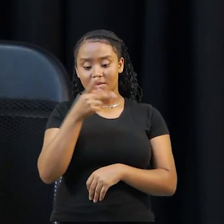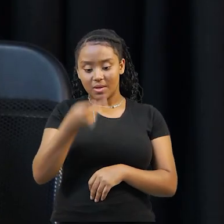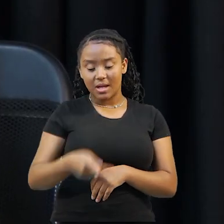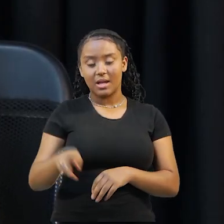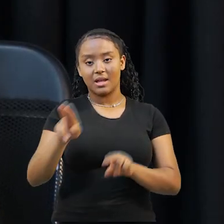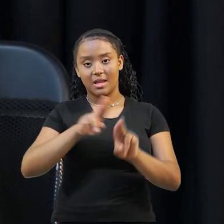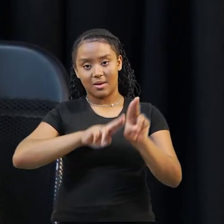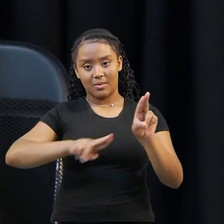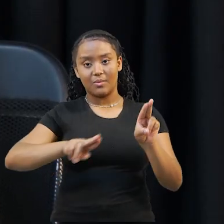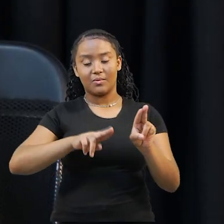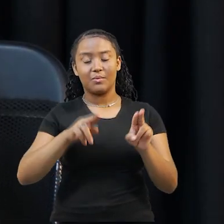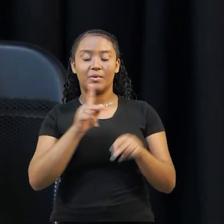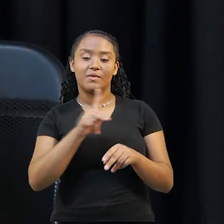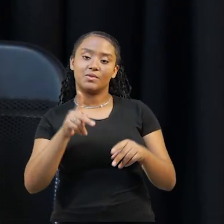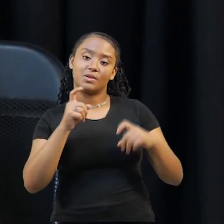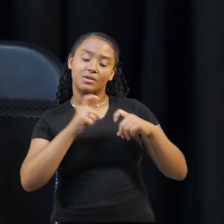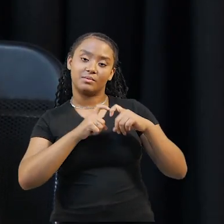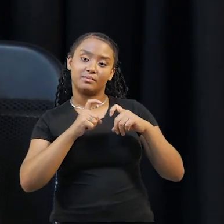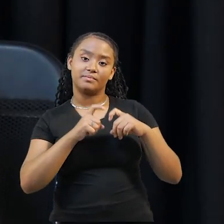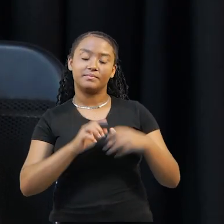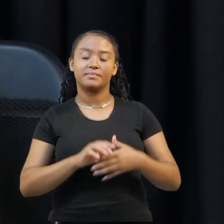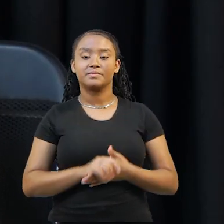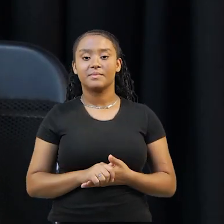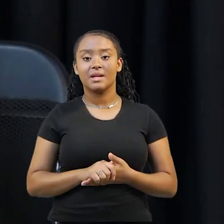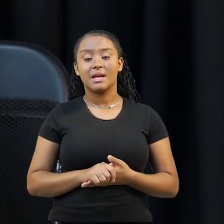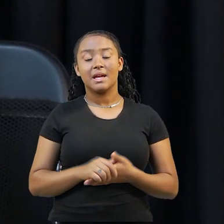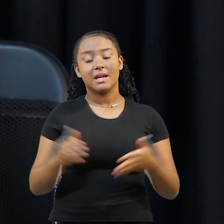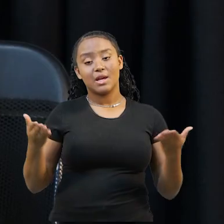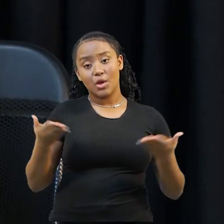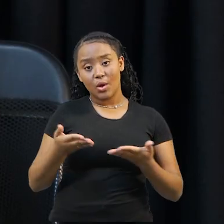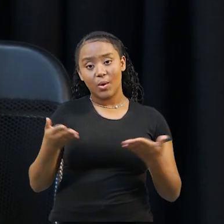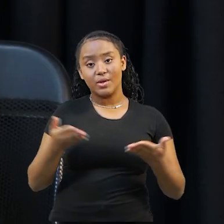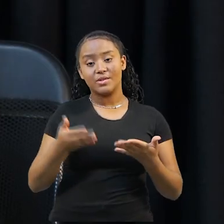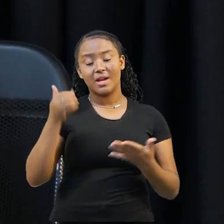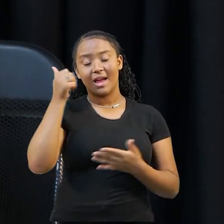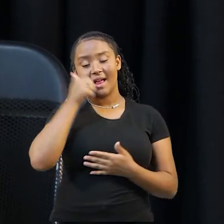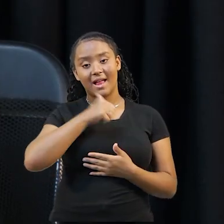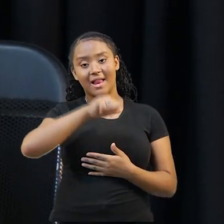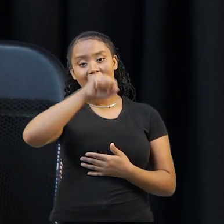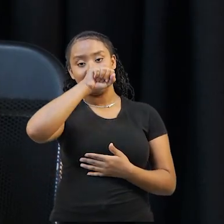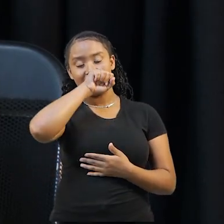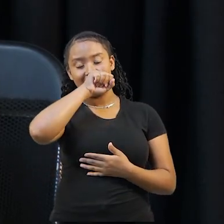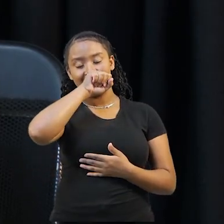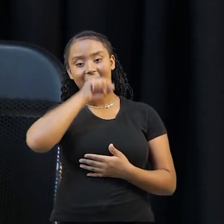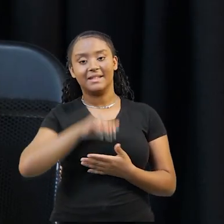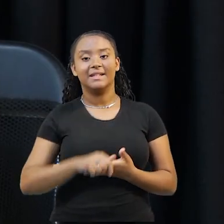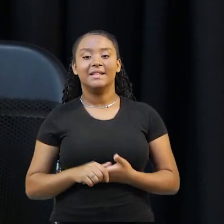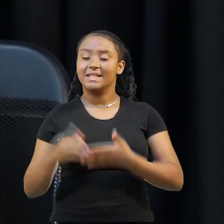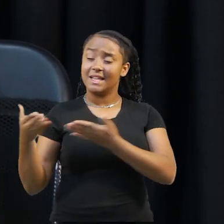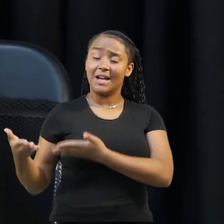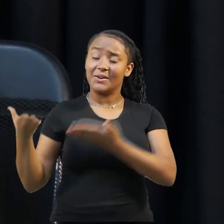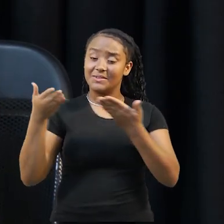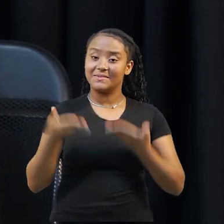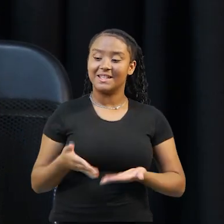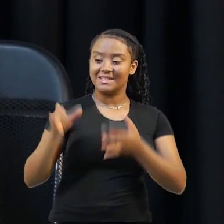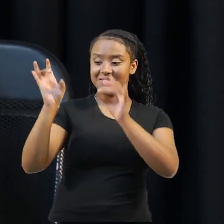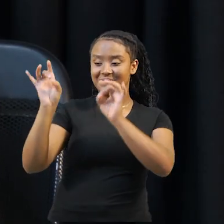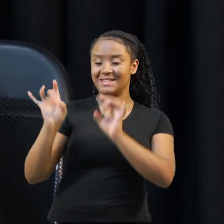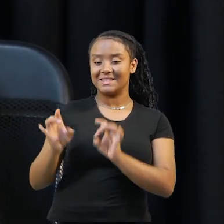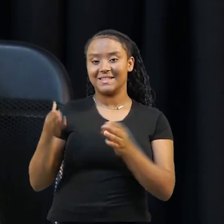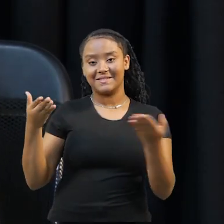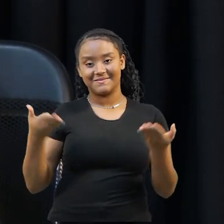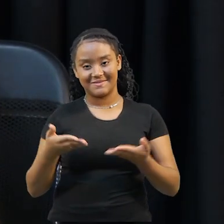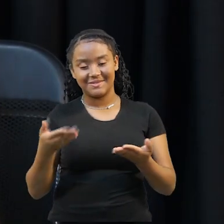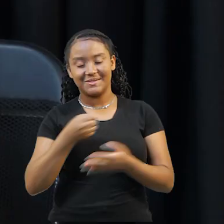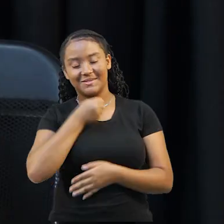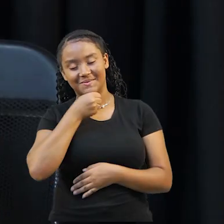Maurício, vice-reitora da Universidade Federal de Uberlândia e a convidada especial desse programa, porque, como